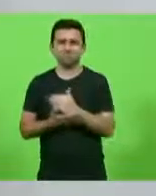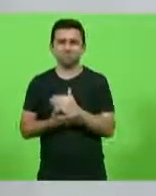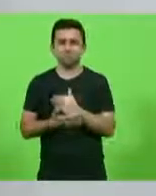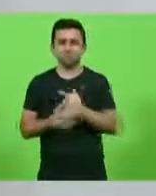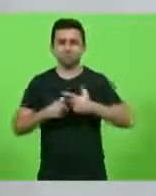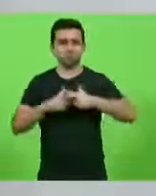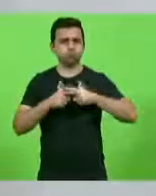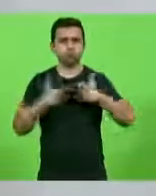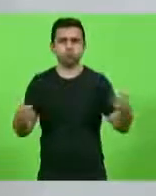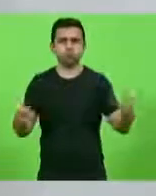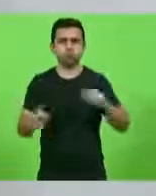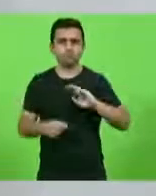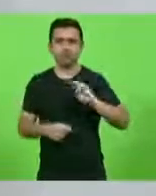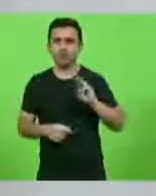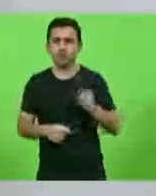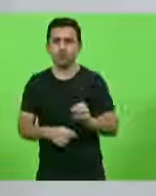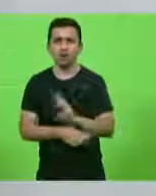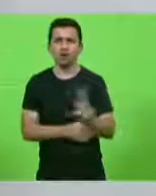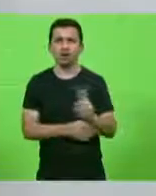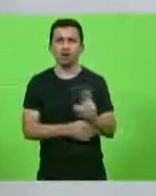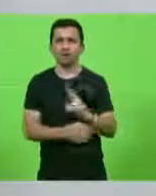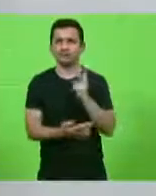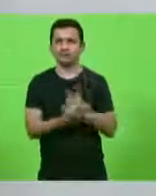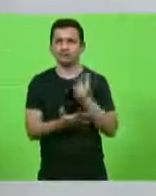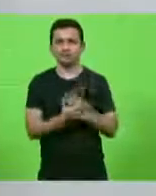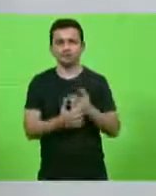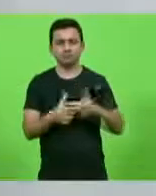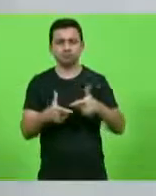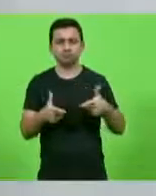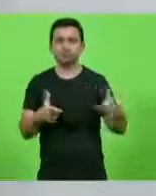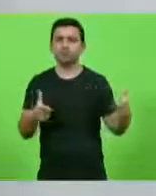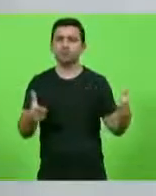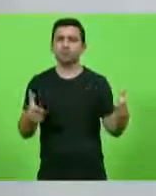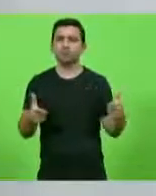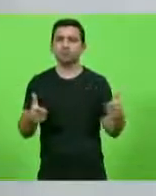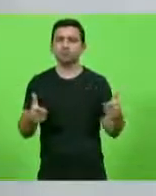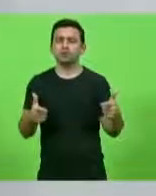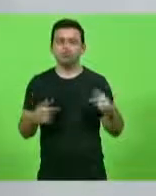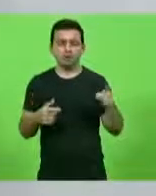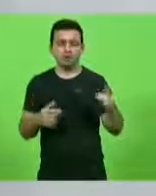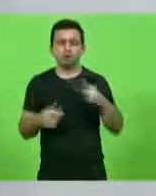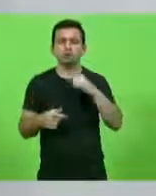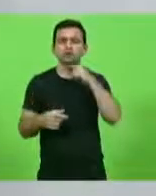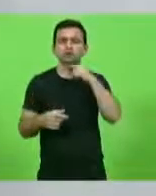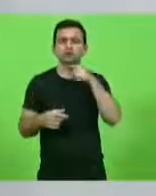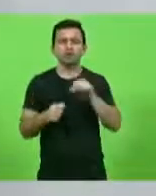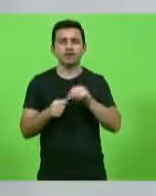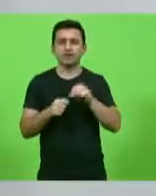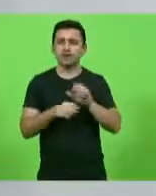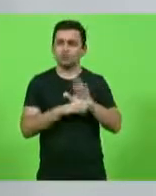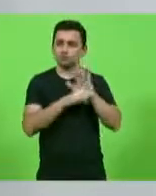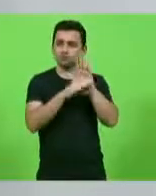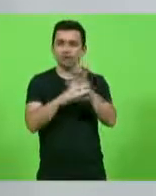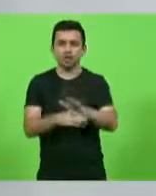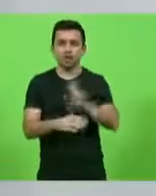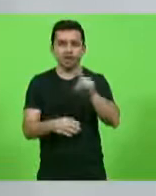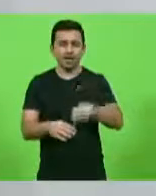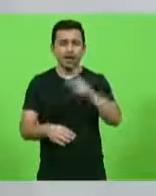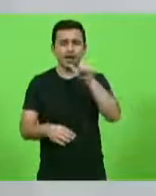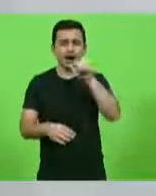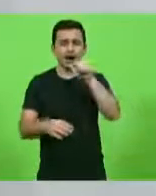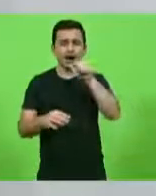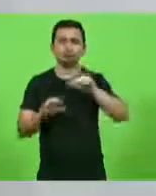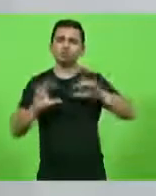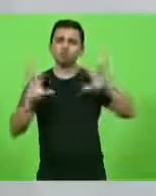forma gigantesca, de milhões e milhões de reais, cada vez crescendo mais, enquanto não está cumprindo a sua função, que é a universalização do acesso à água e